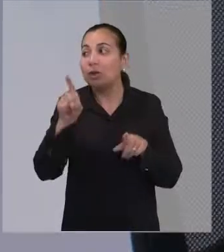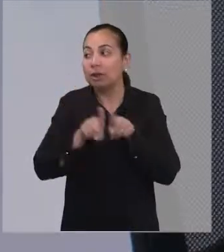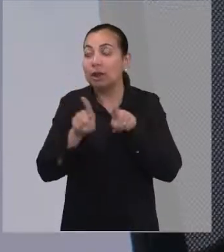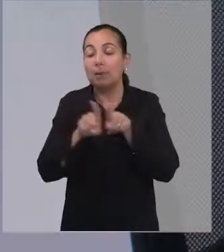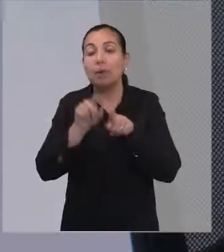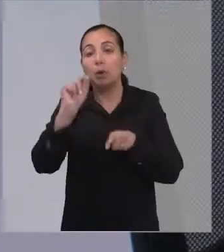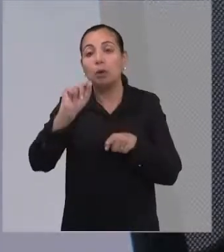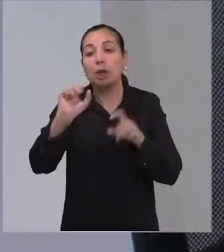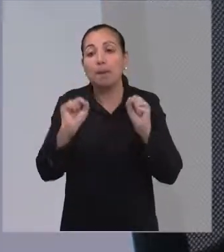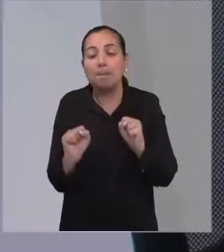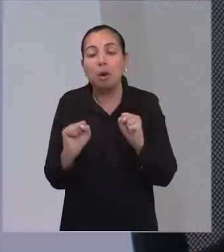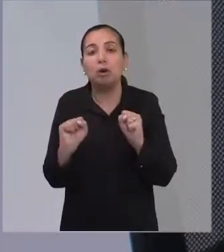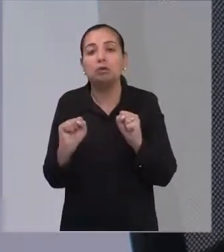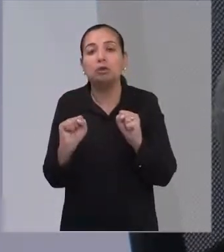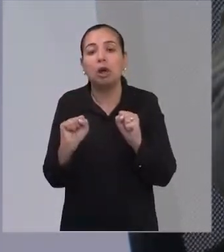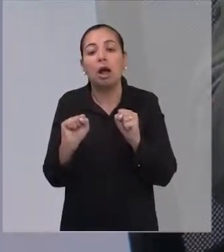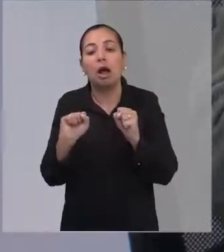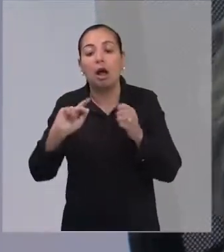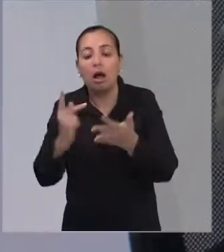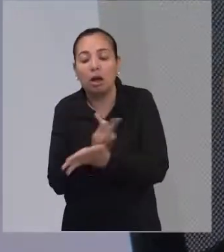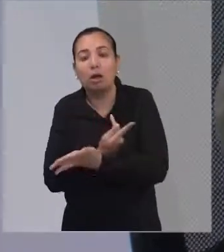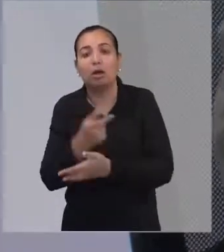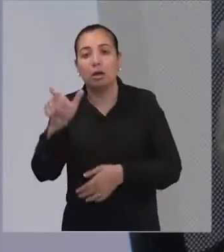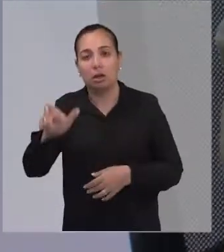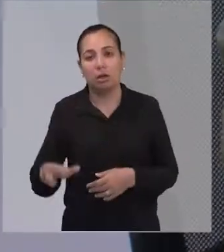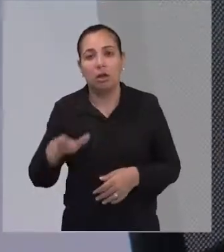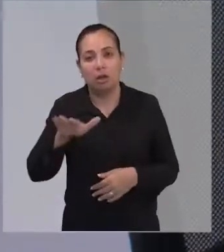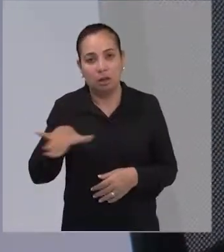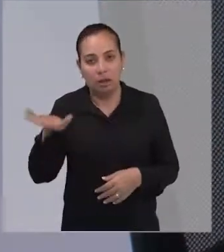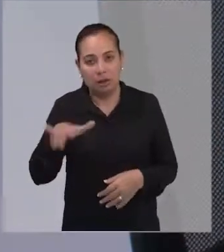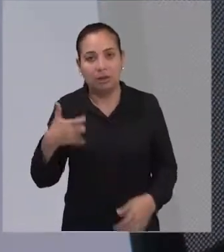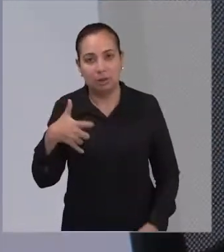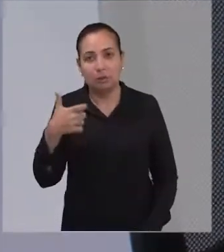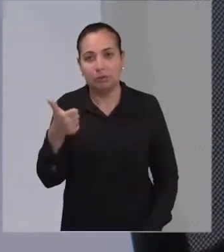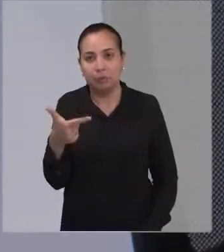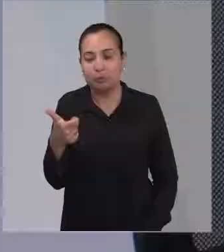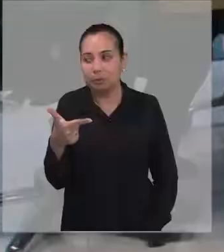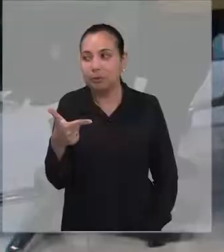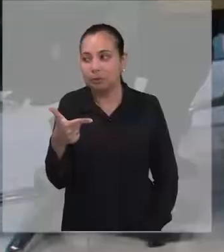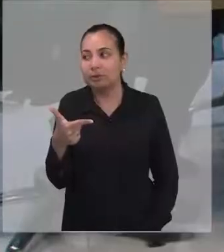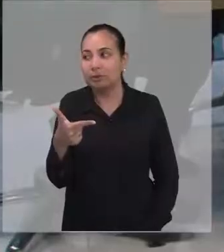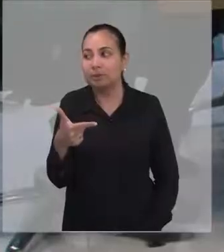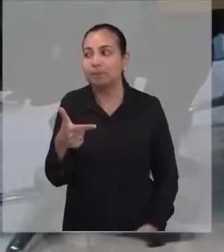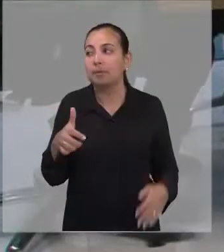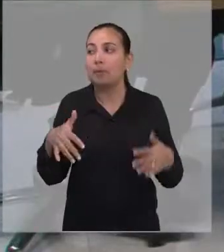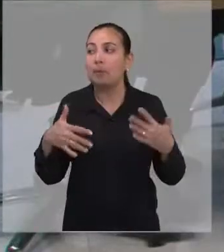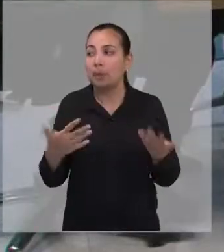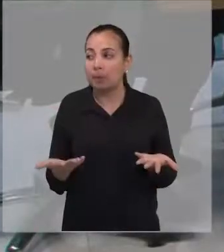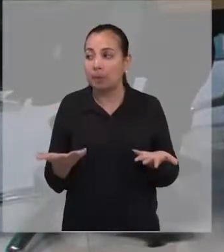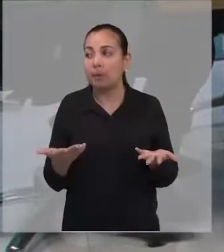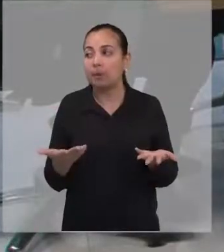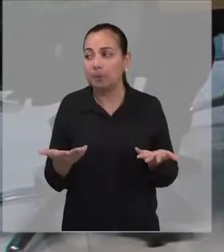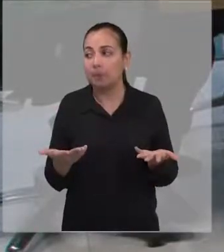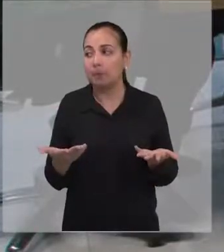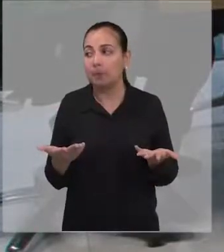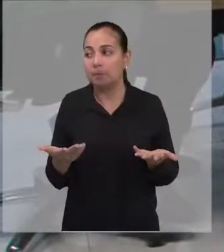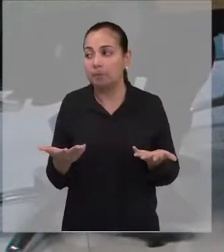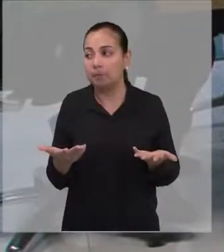a gente está diante de algo que se assemelha, né, a essa posição ética. Né? Bem lembrado. Ou seja, a